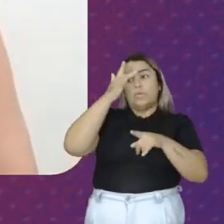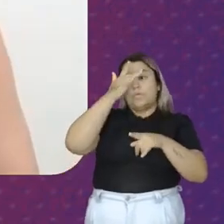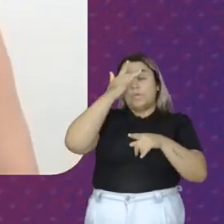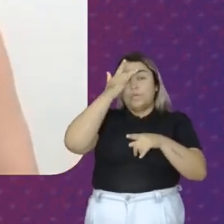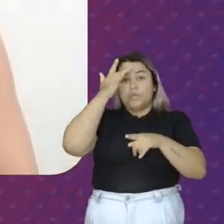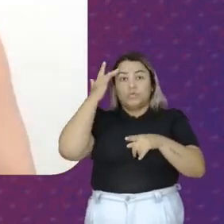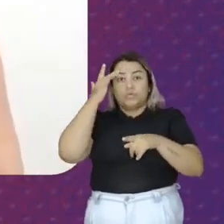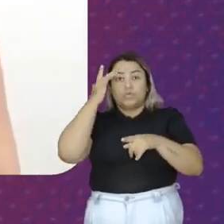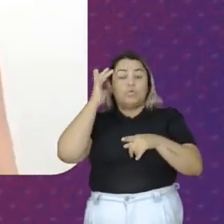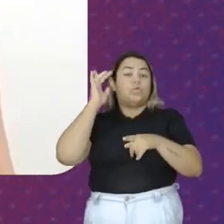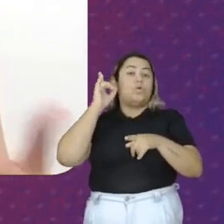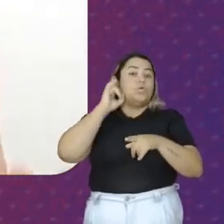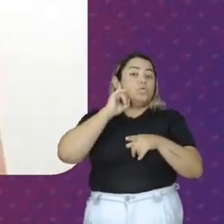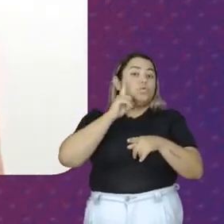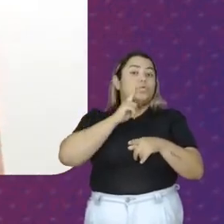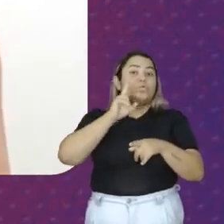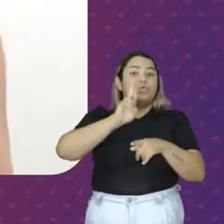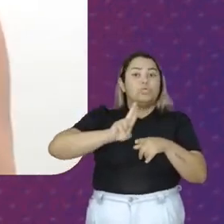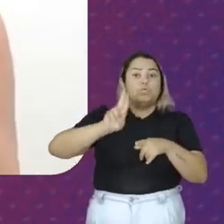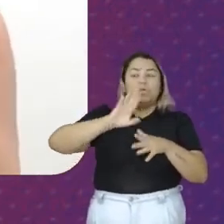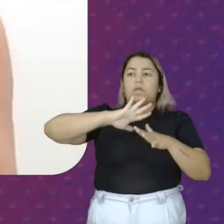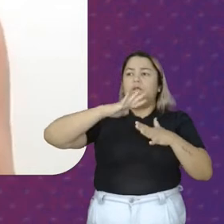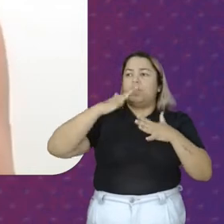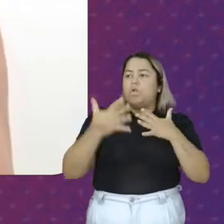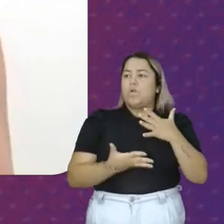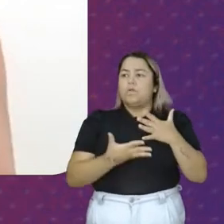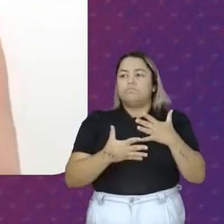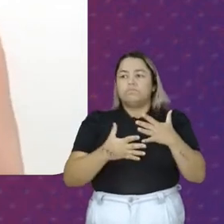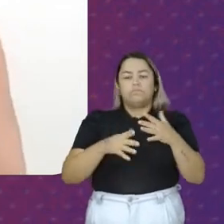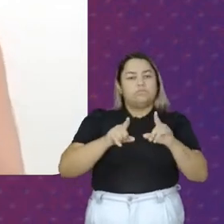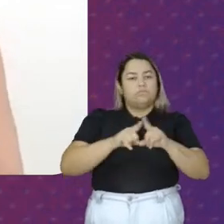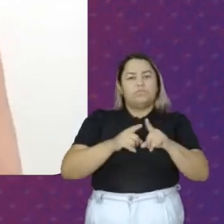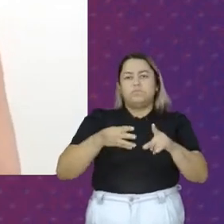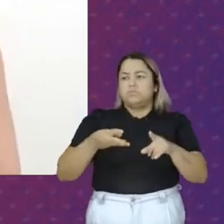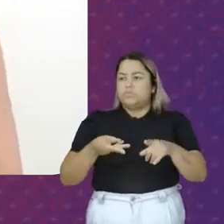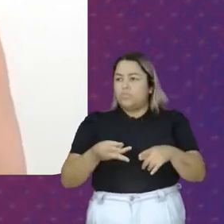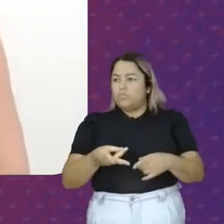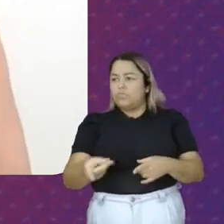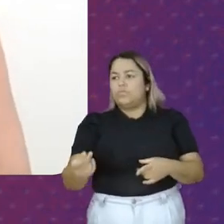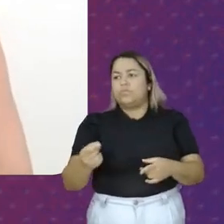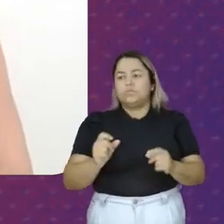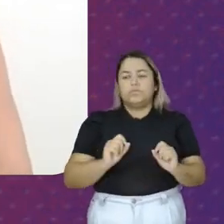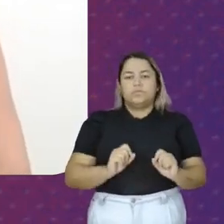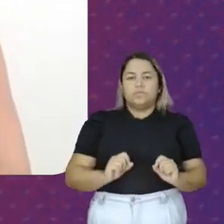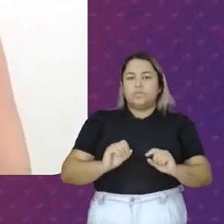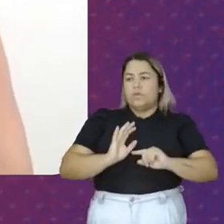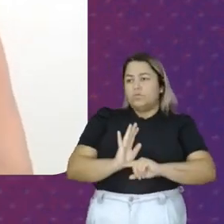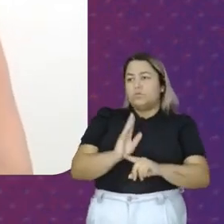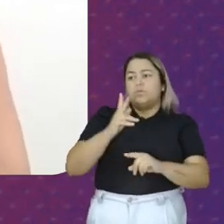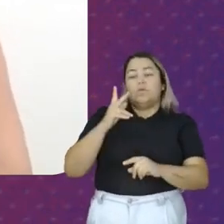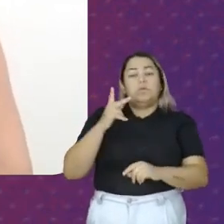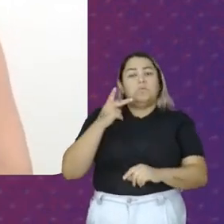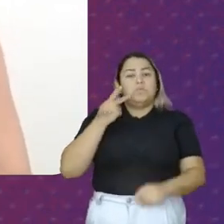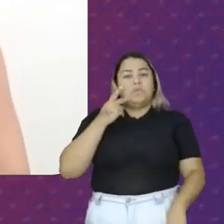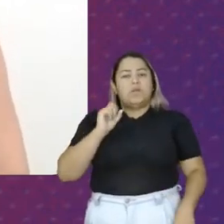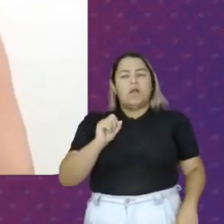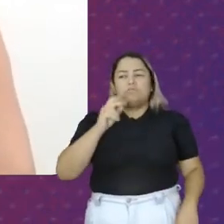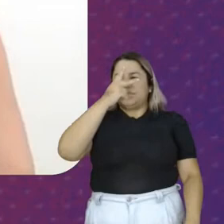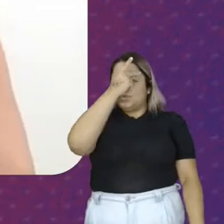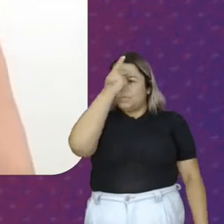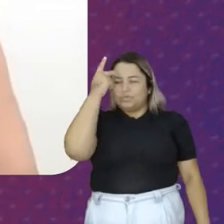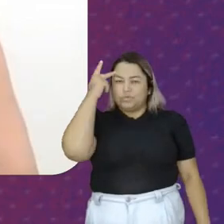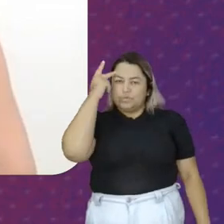não. Hoje nós dispomos de inúmeros recursos, né, para as pessoas